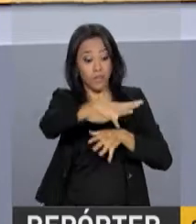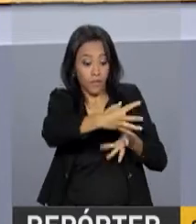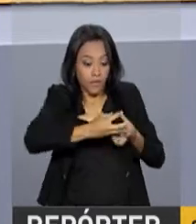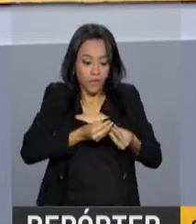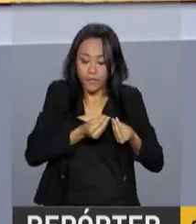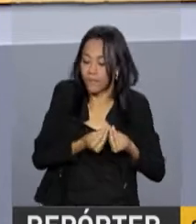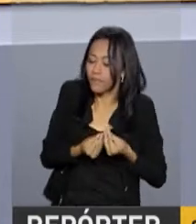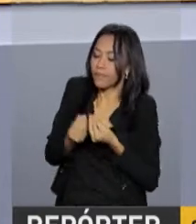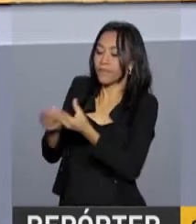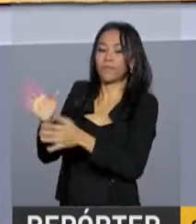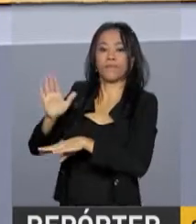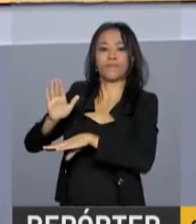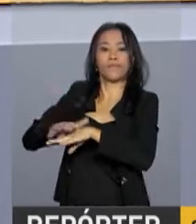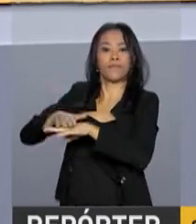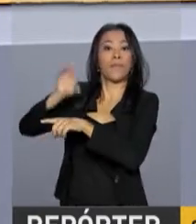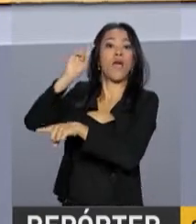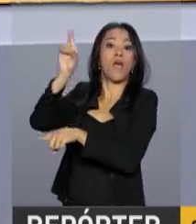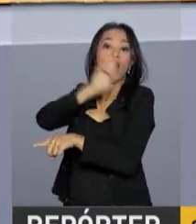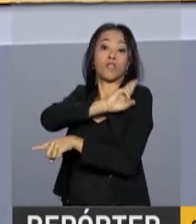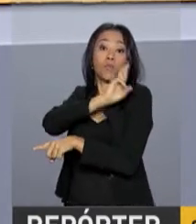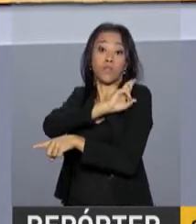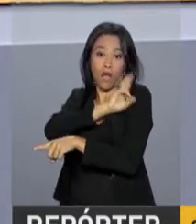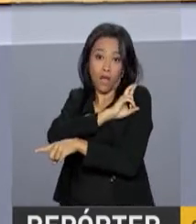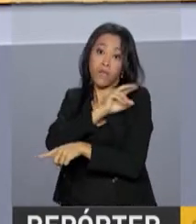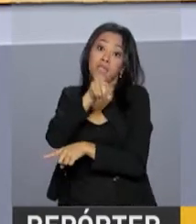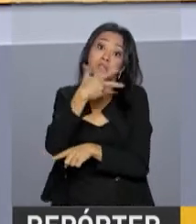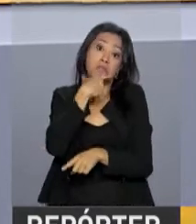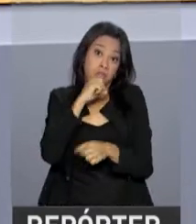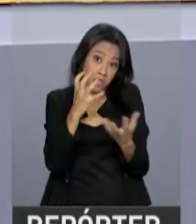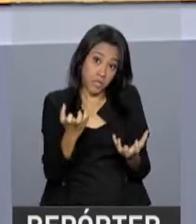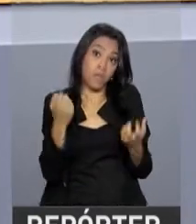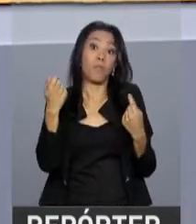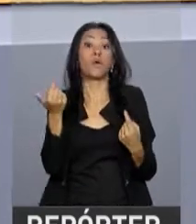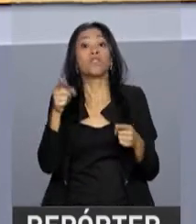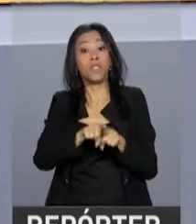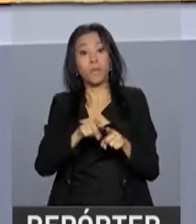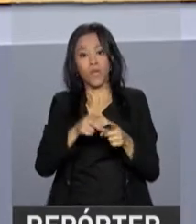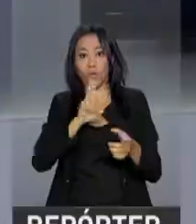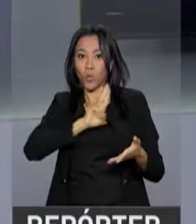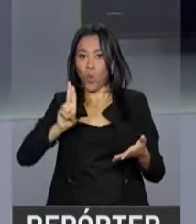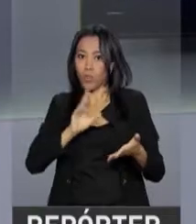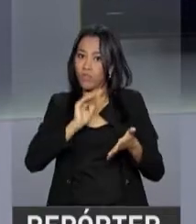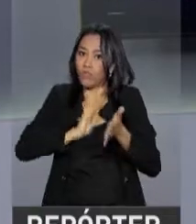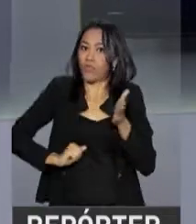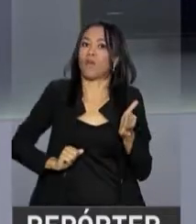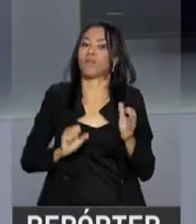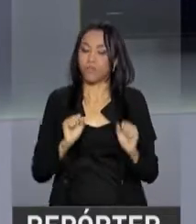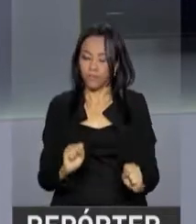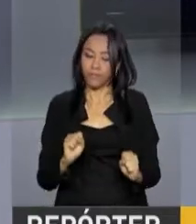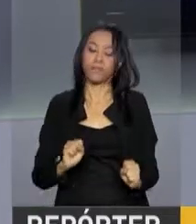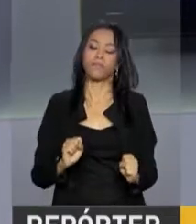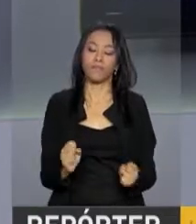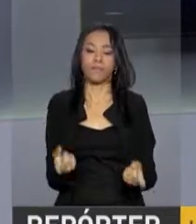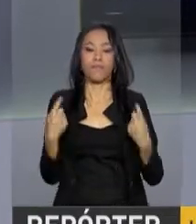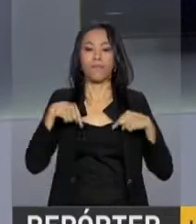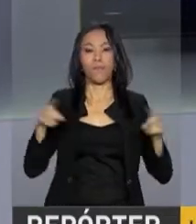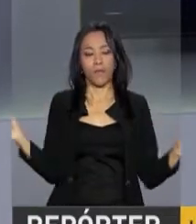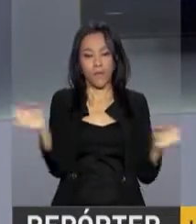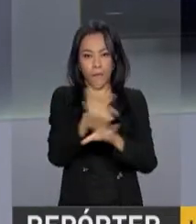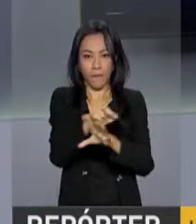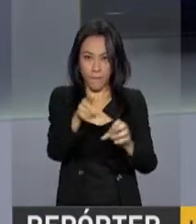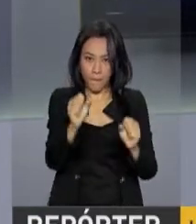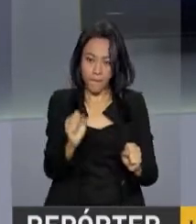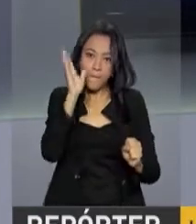para os órgãos responsáveis. Quem quiser pode fazer a manifestação de maneira anônima. Nós ficamos por aqui. Você pode rever